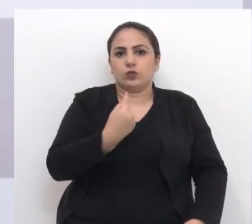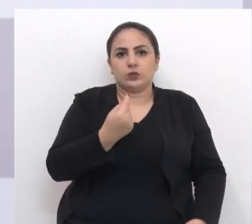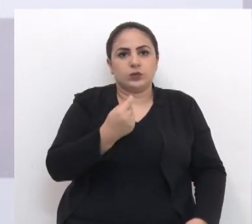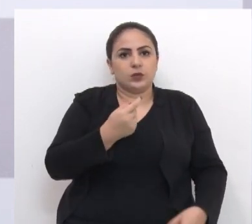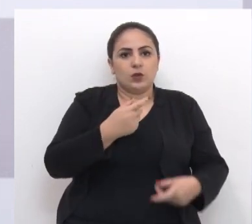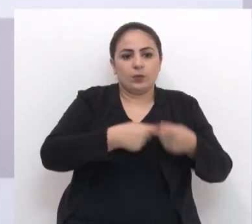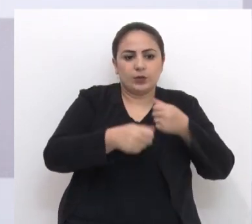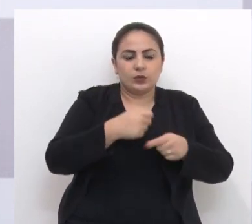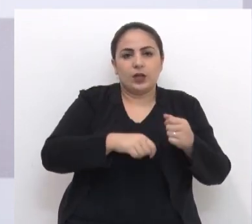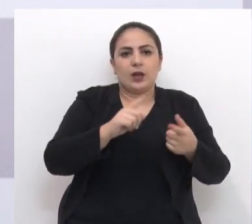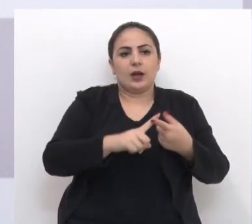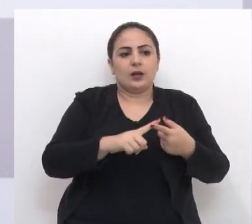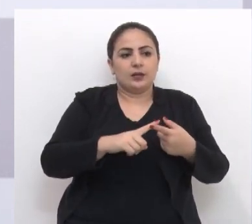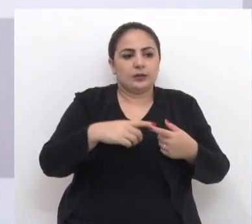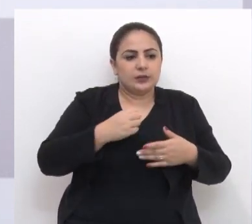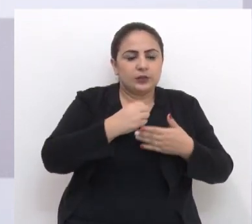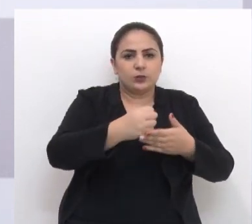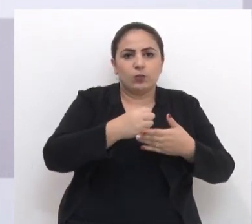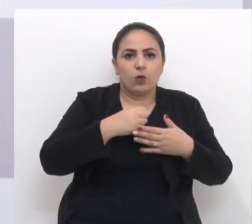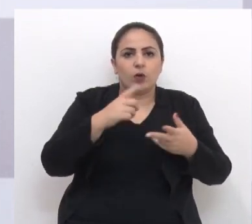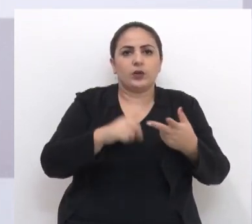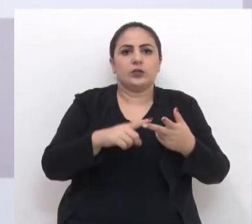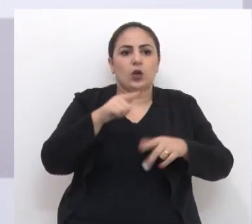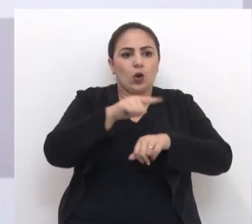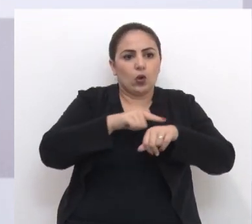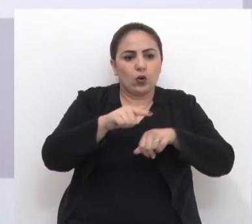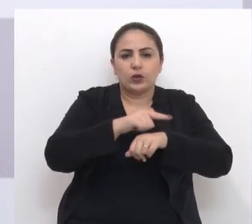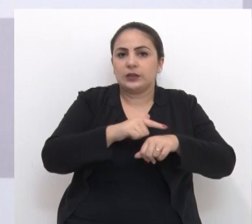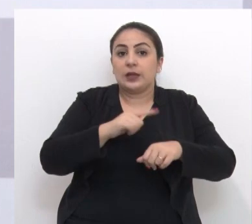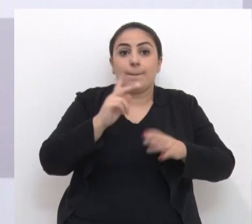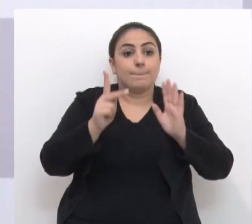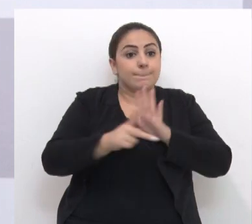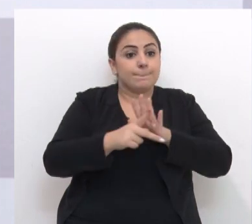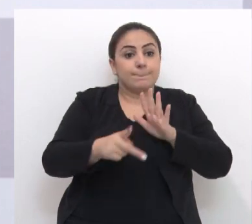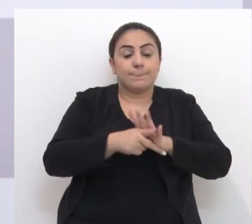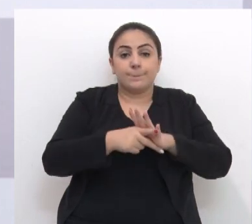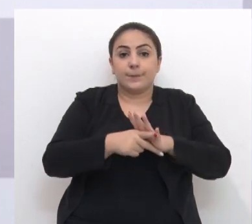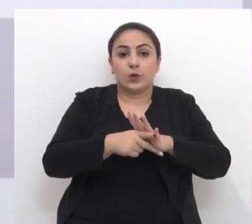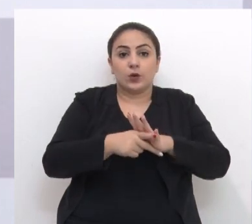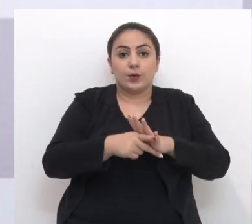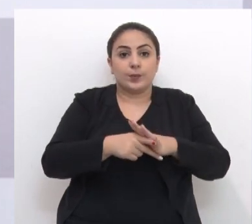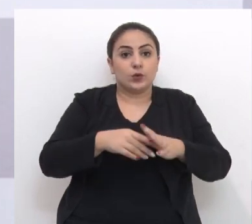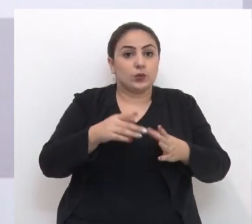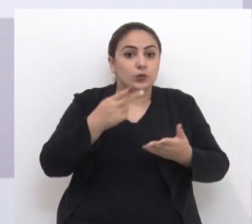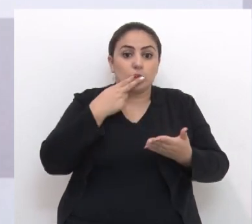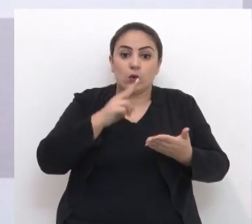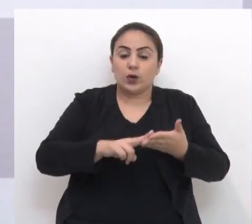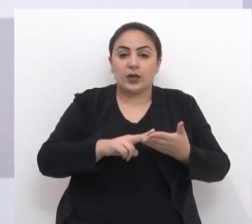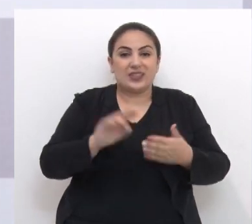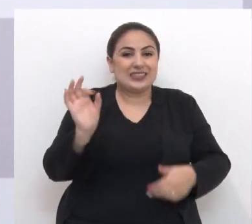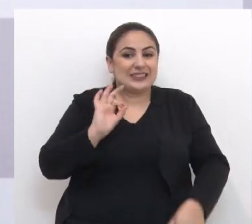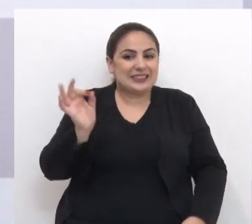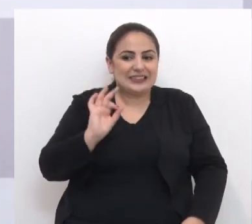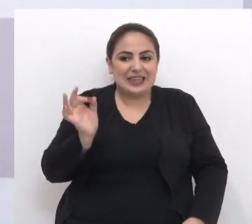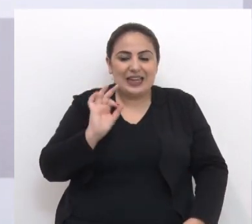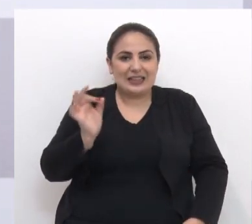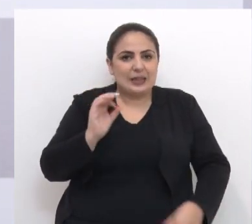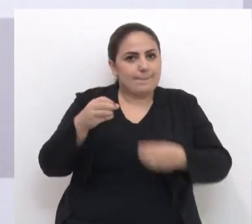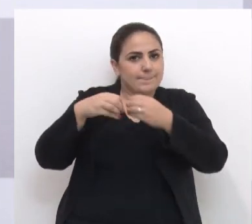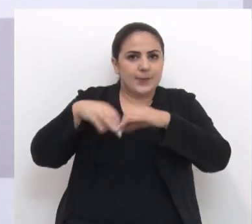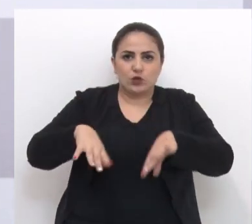Correios com pessoal, com transporte, com logística, sai do dinheiro oriundo dos Correios. Ele não